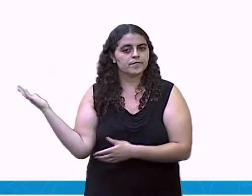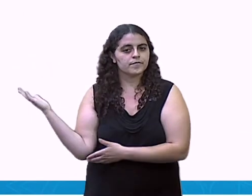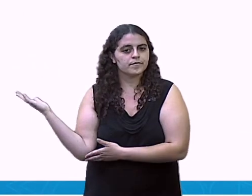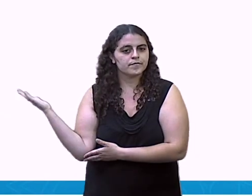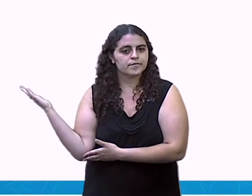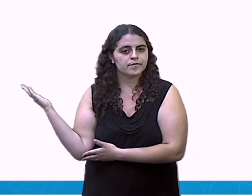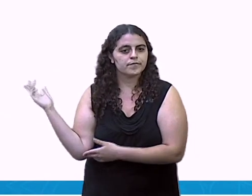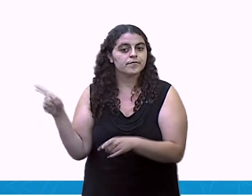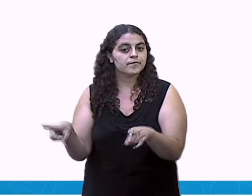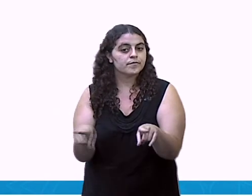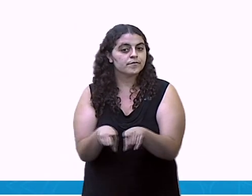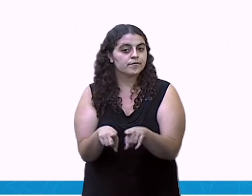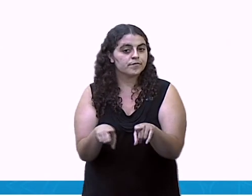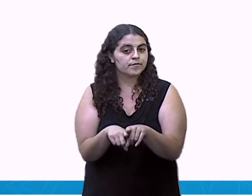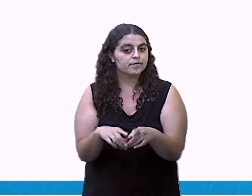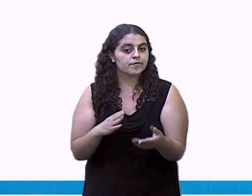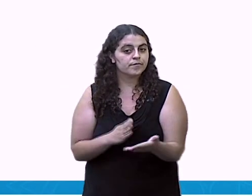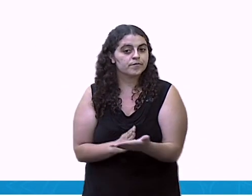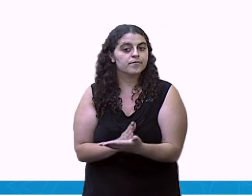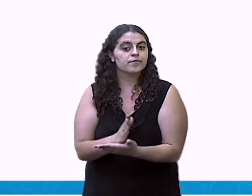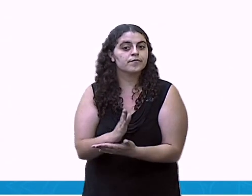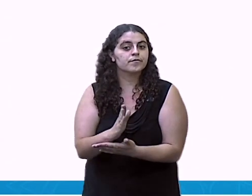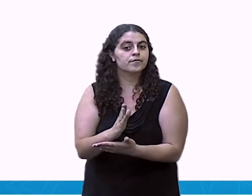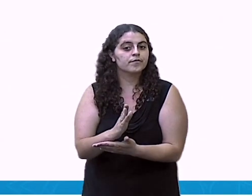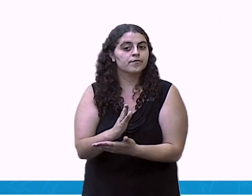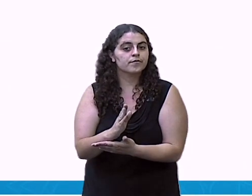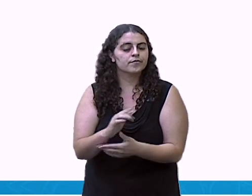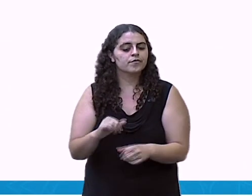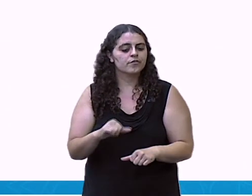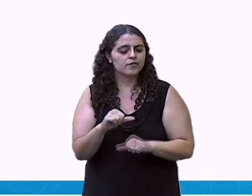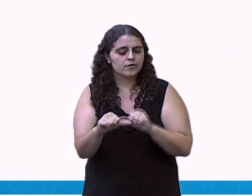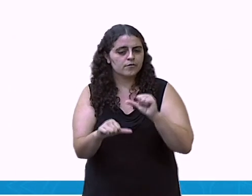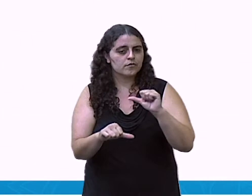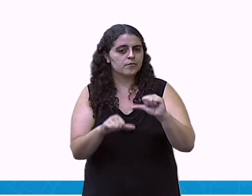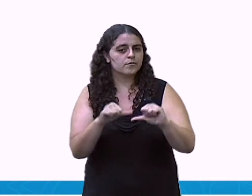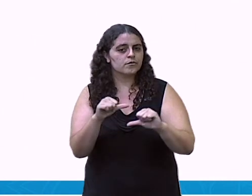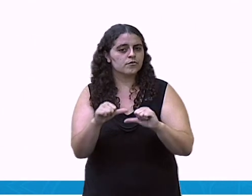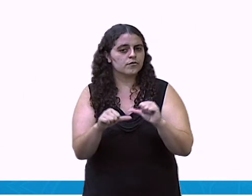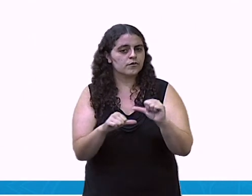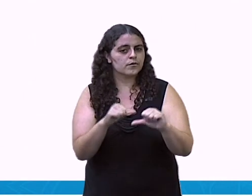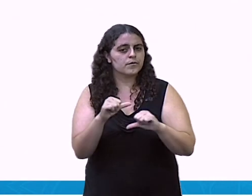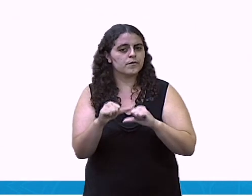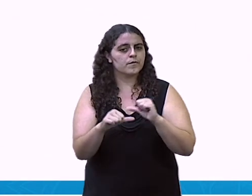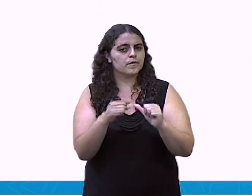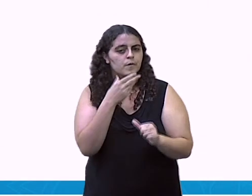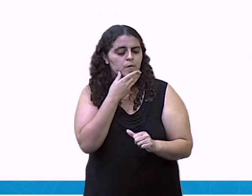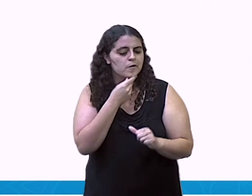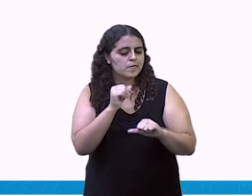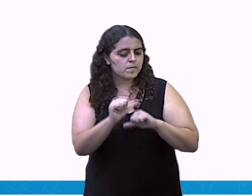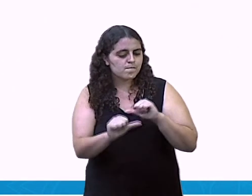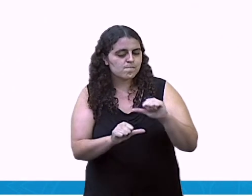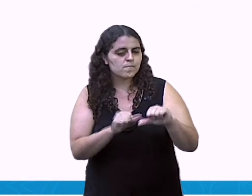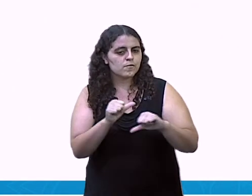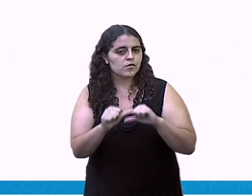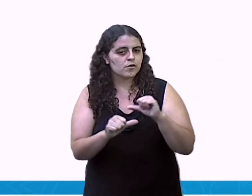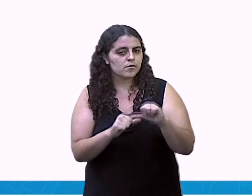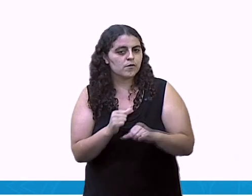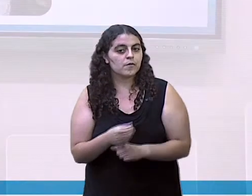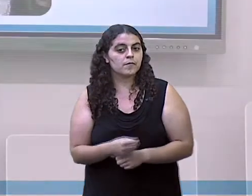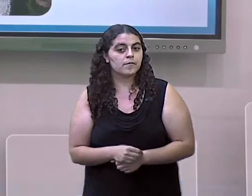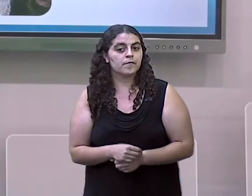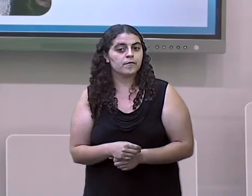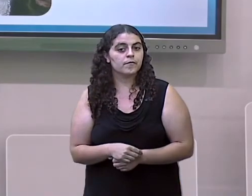E também as estradas, né? Que vão modificando ali aquele lugar, mas com o intuito de ter o